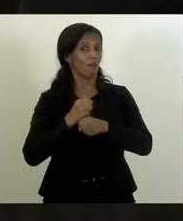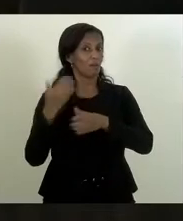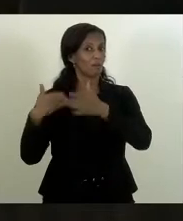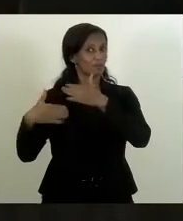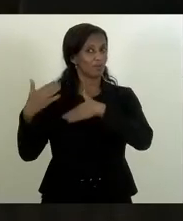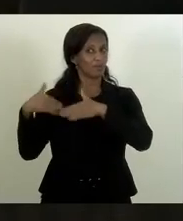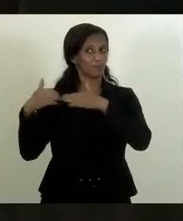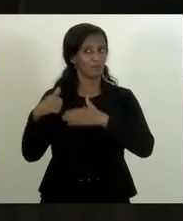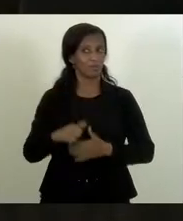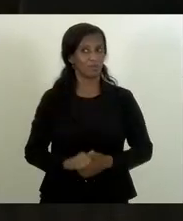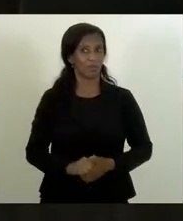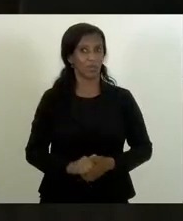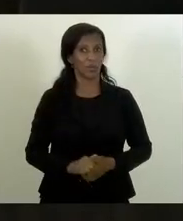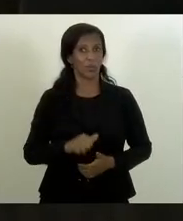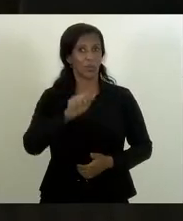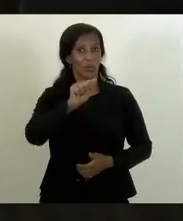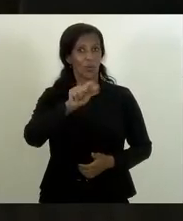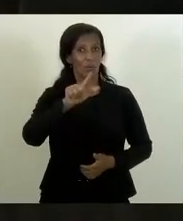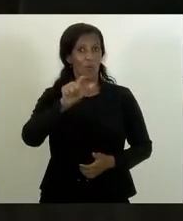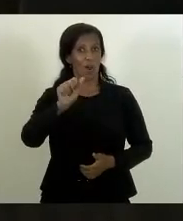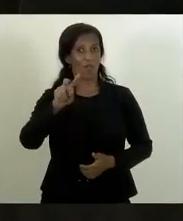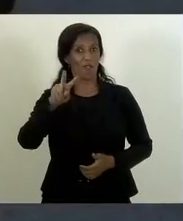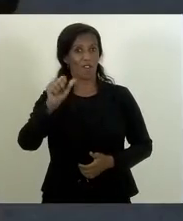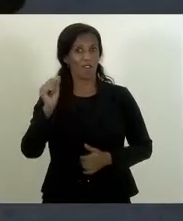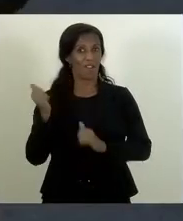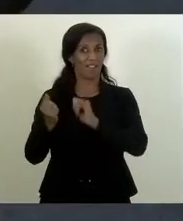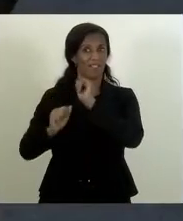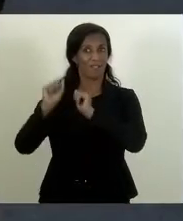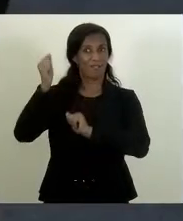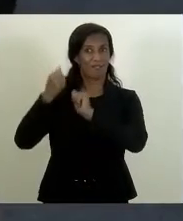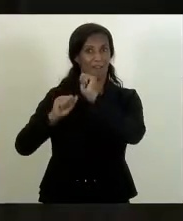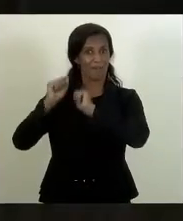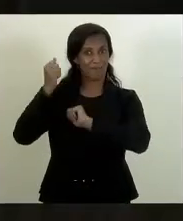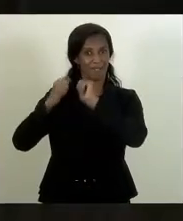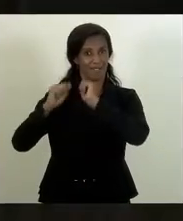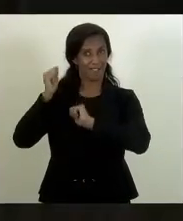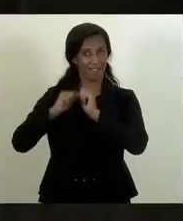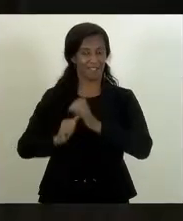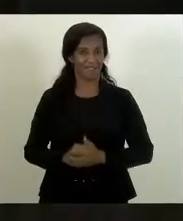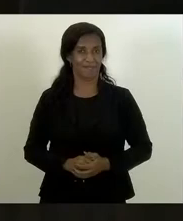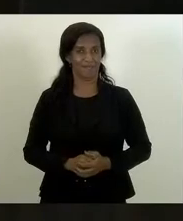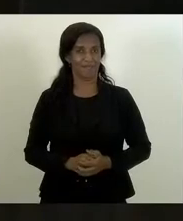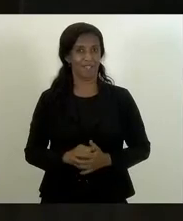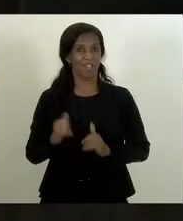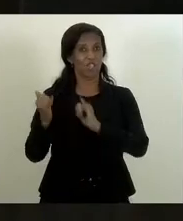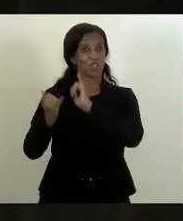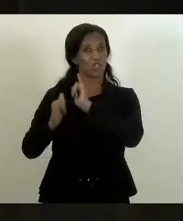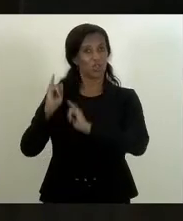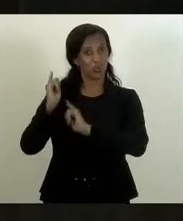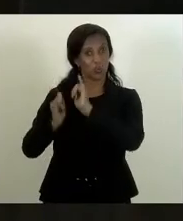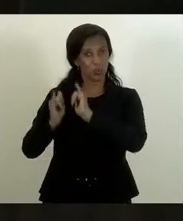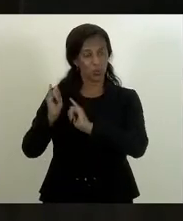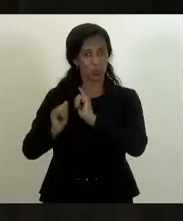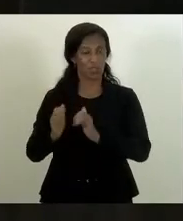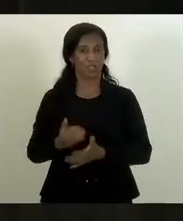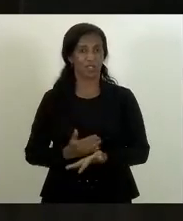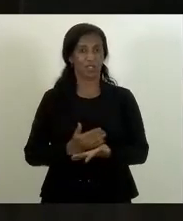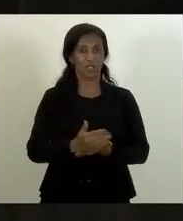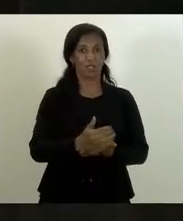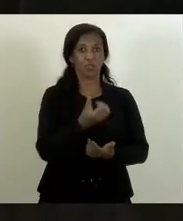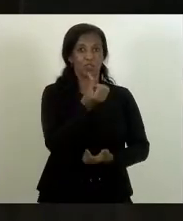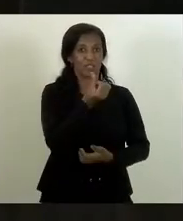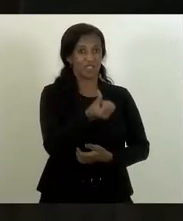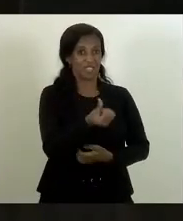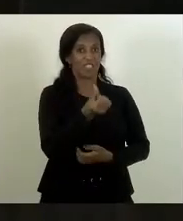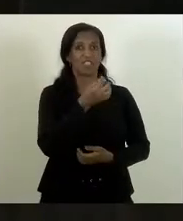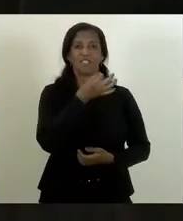de funcionamento da fábrica Brasil Industrial, que teve as suas operações iniciadas no dia